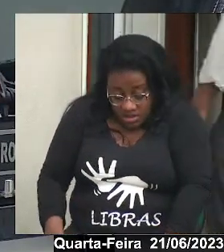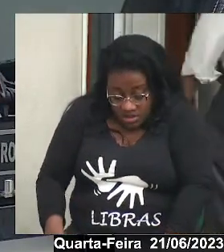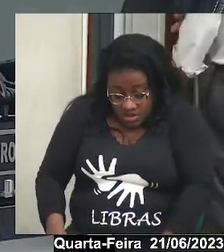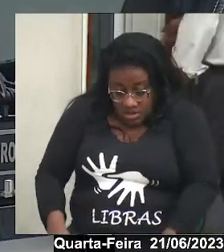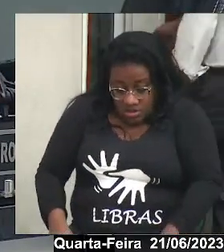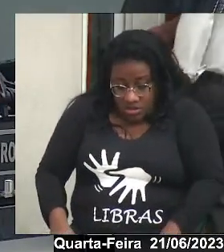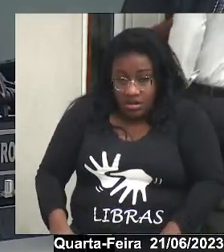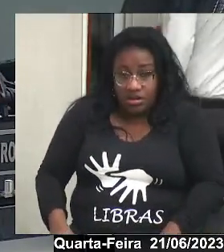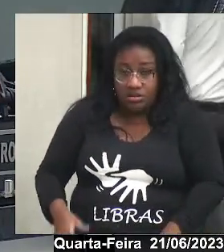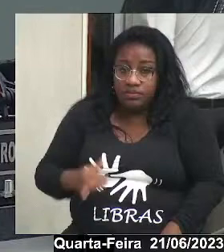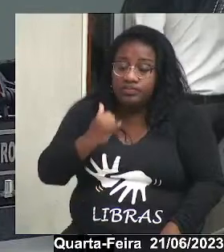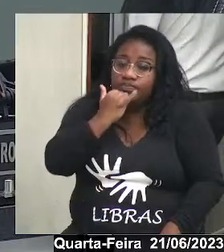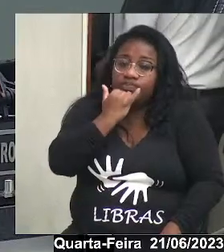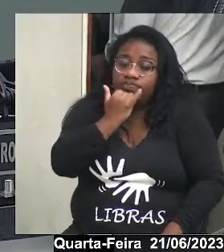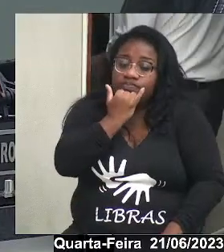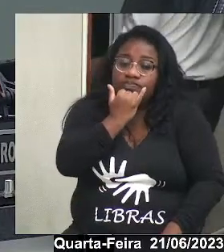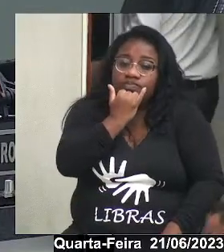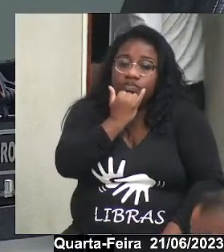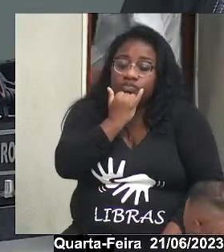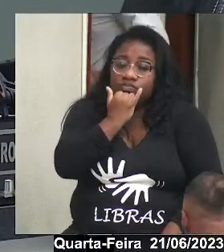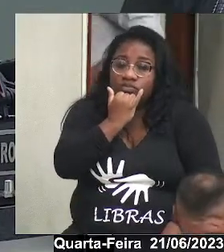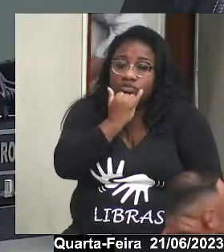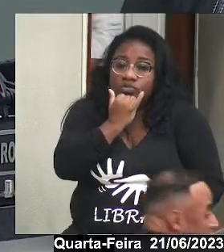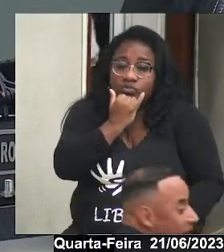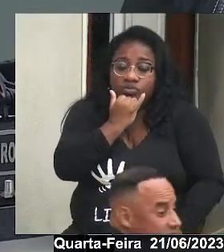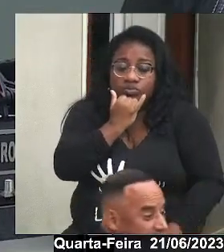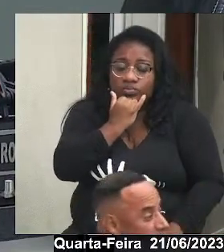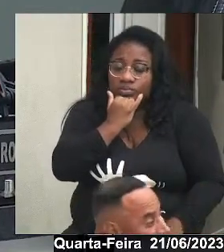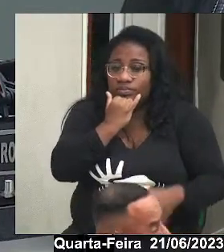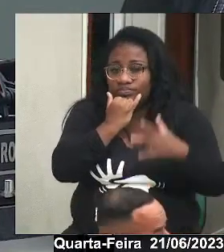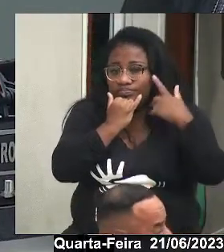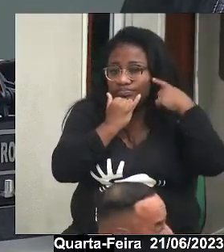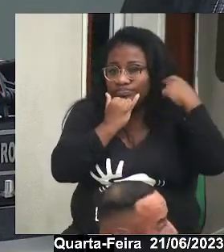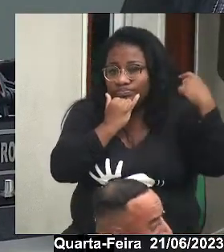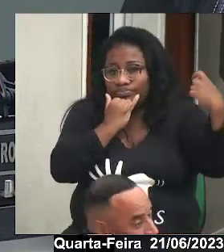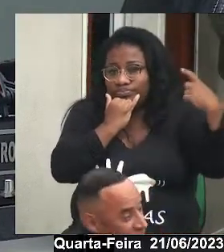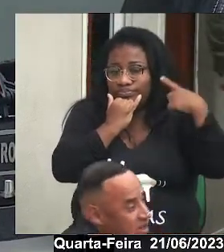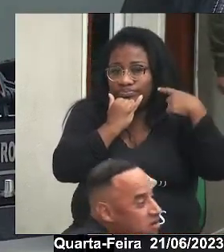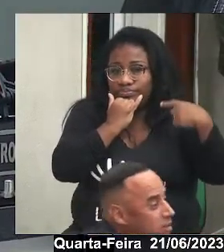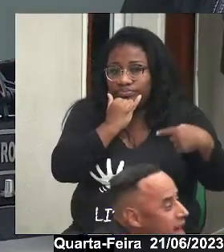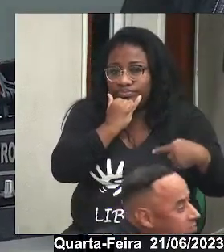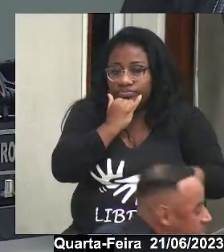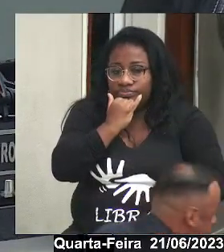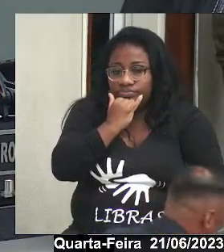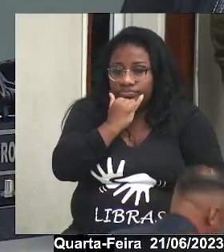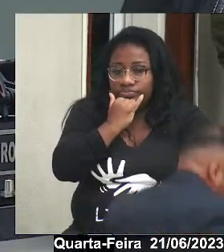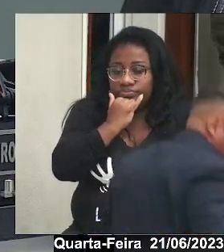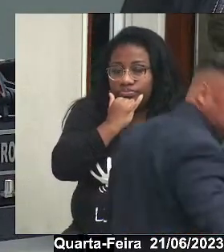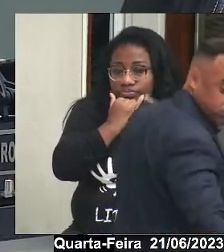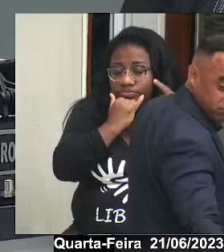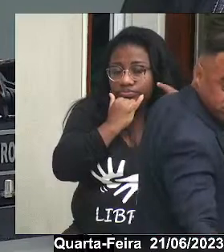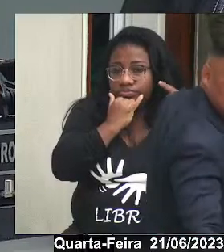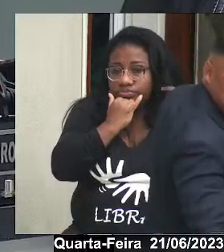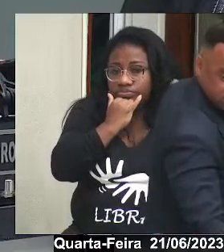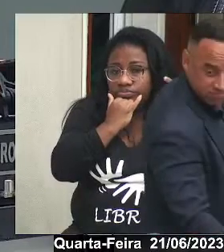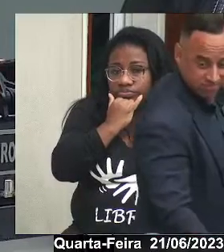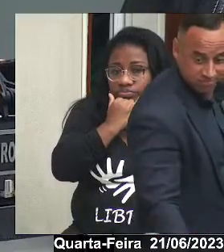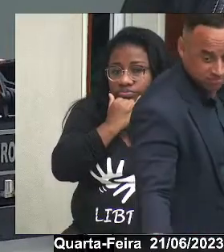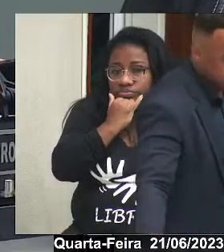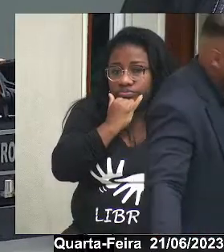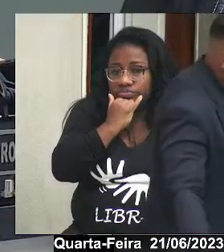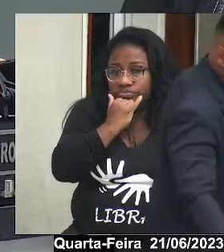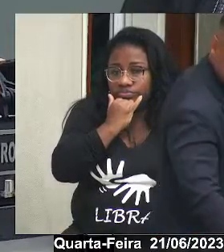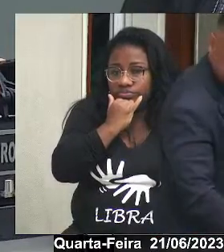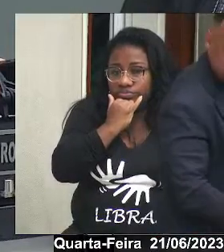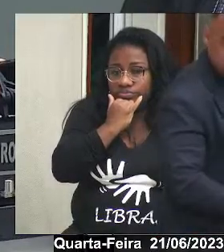como lixeira e ela acaba ficando cheia durante a semana inteira. Por quê? A população ela entende como